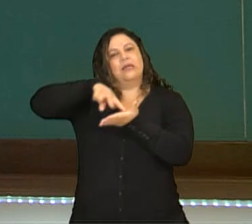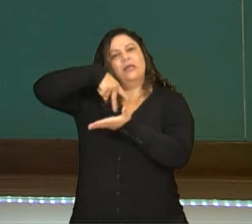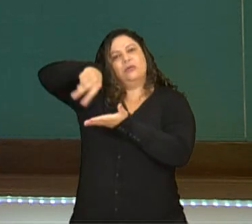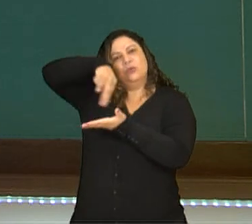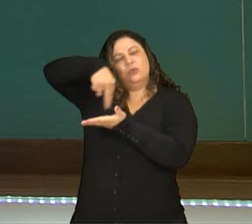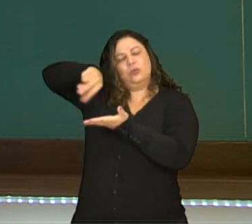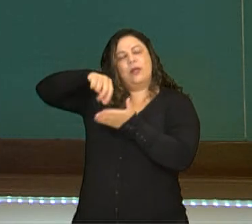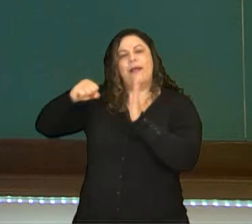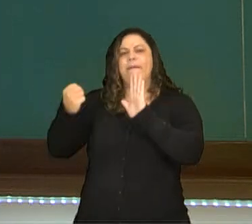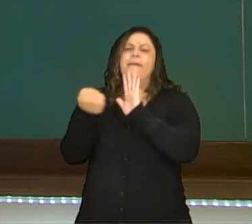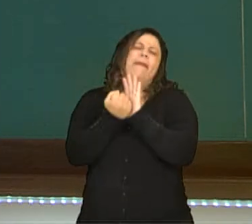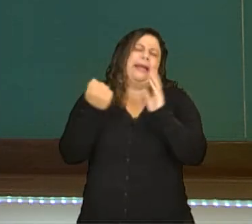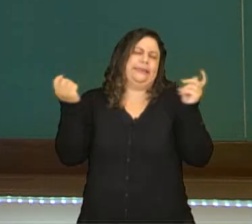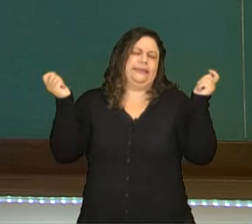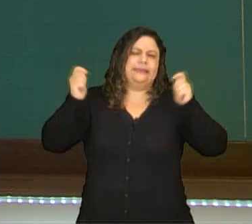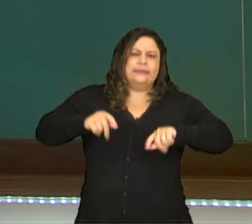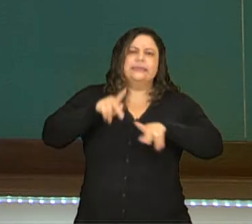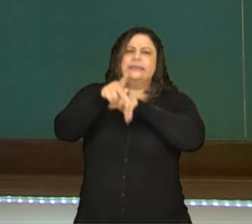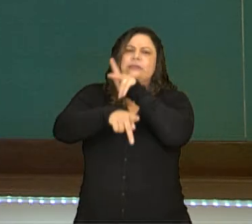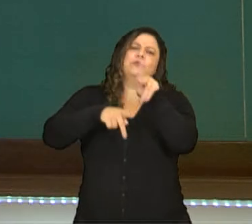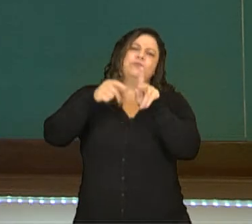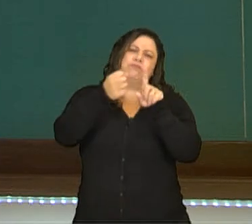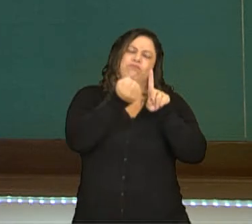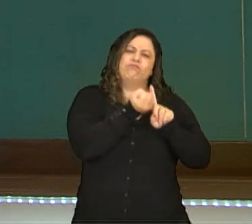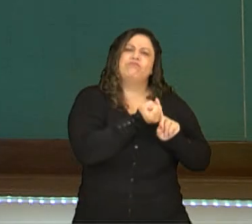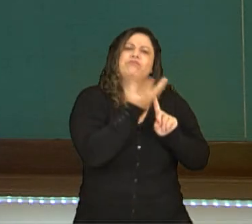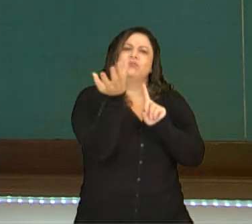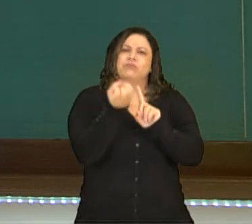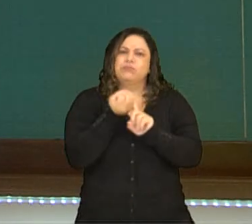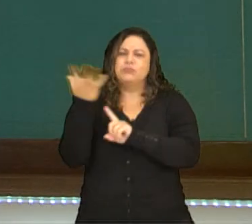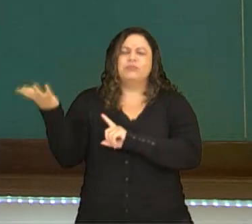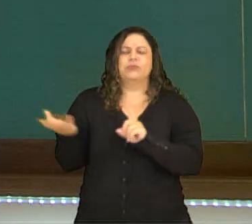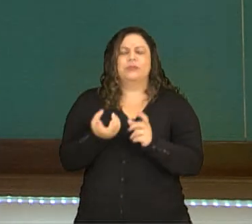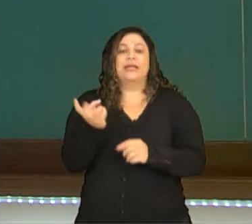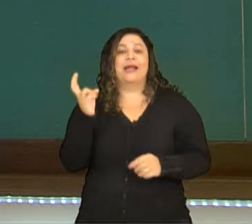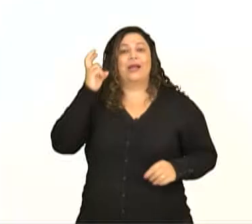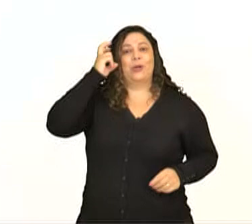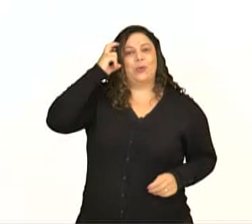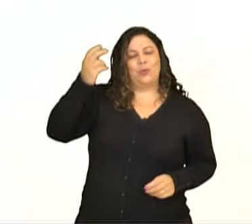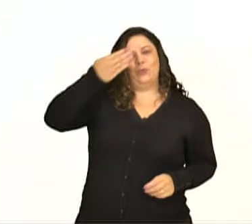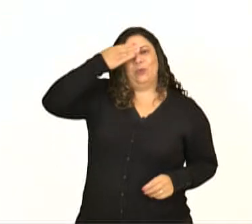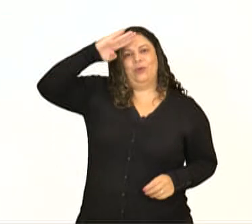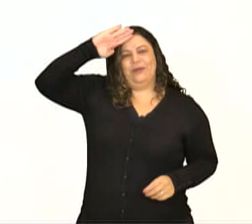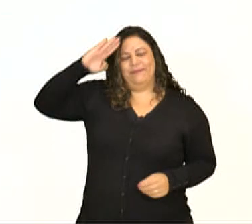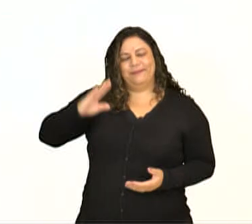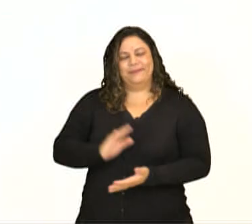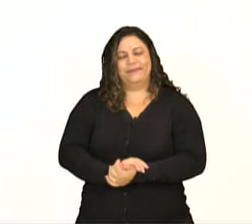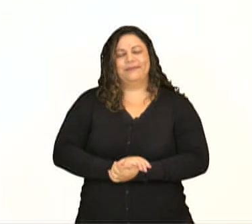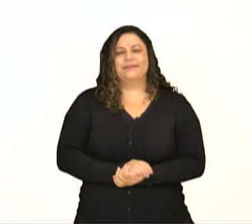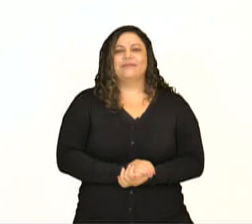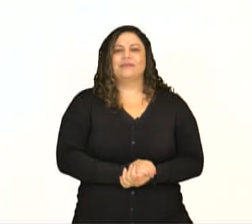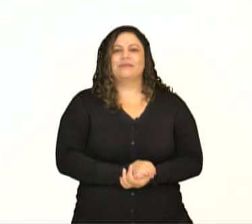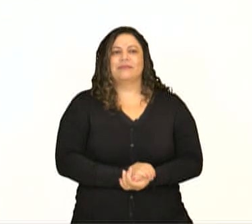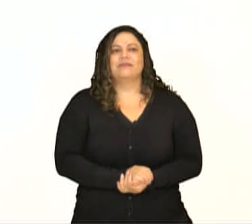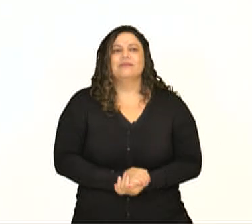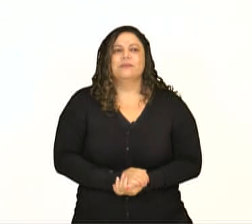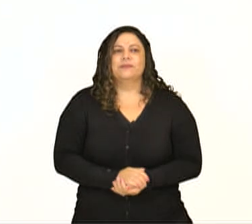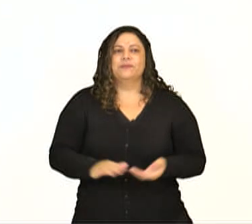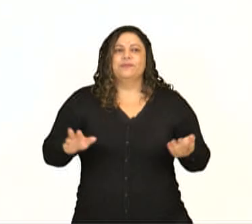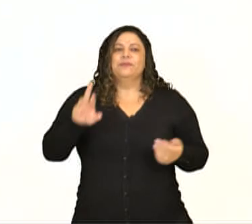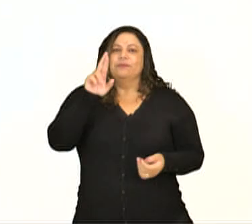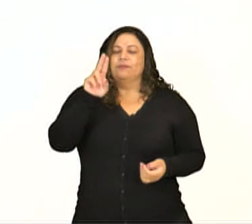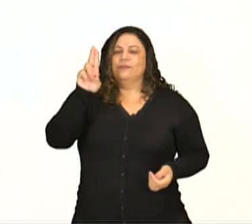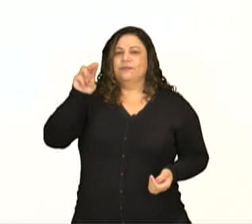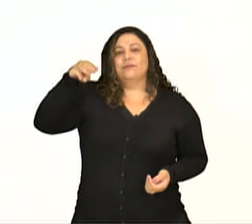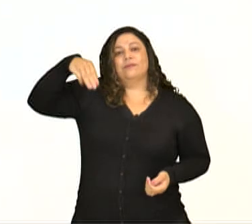uma marcação totalmente popular ali daquela cultura cubana. A rumba é